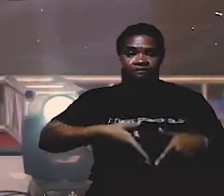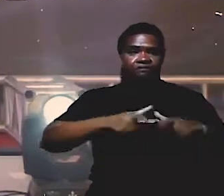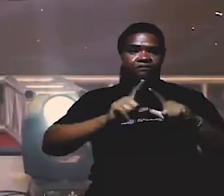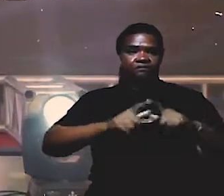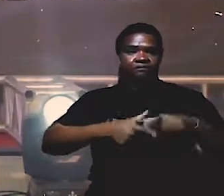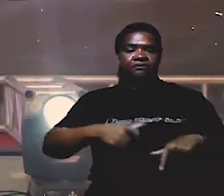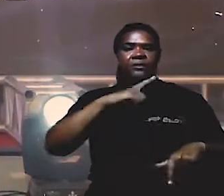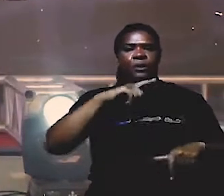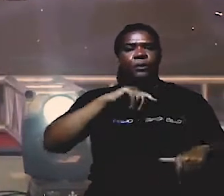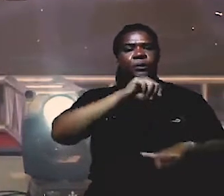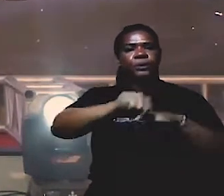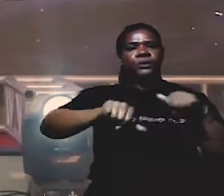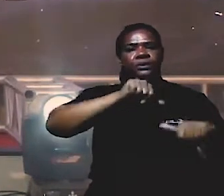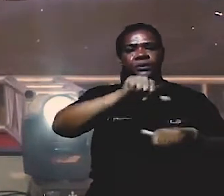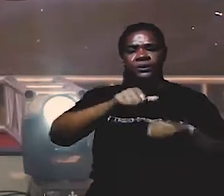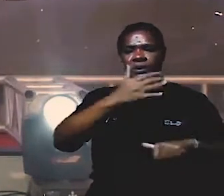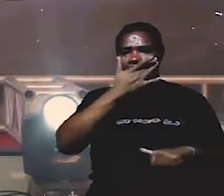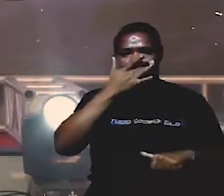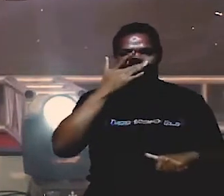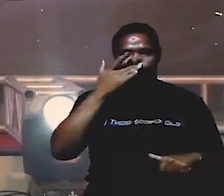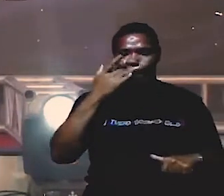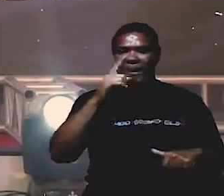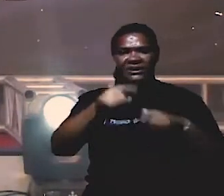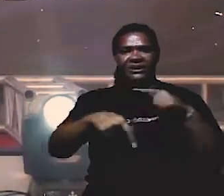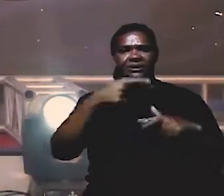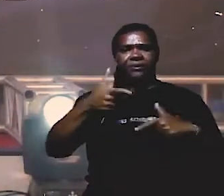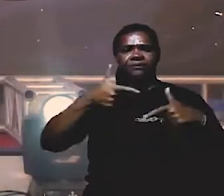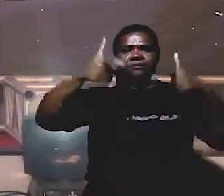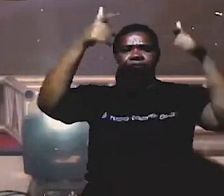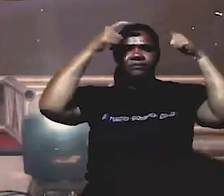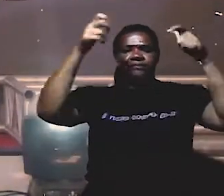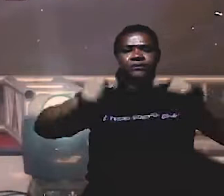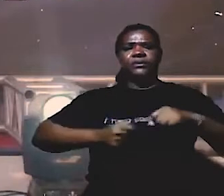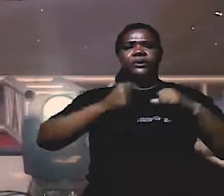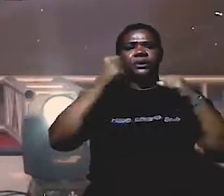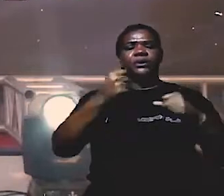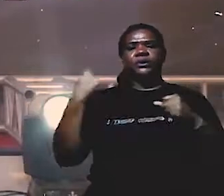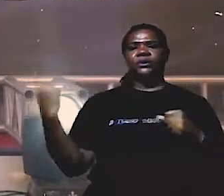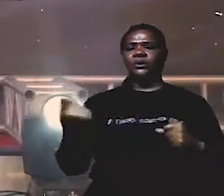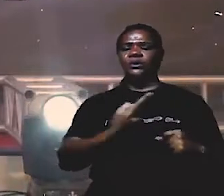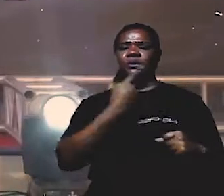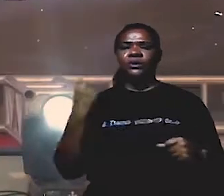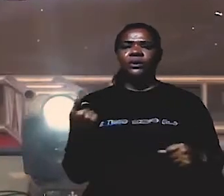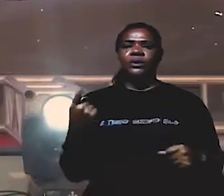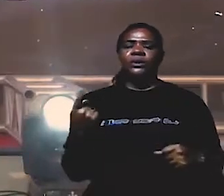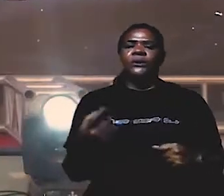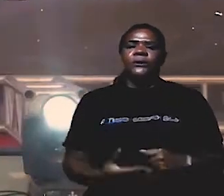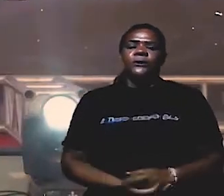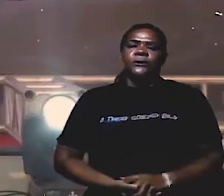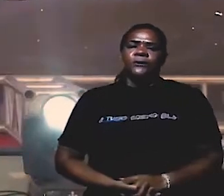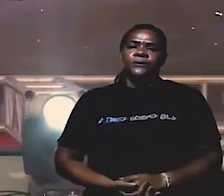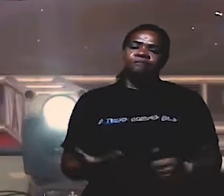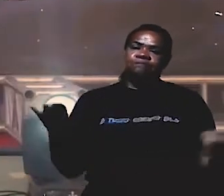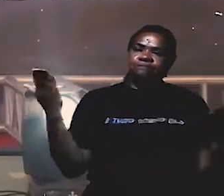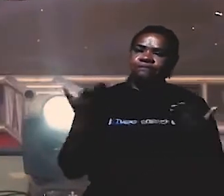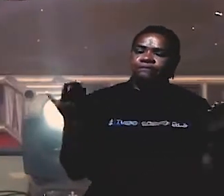tempo de transição. Depois de um reinado poderosíssimo, que foi o reinado davídico,